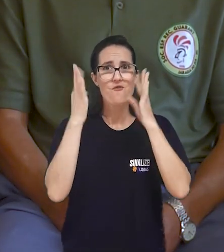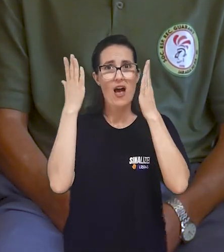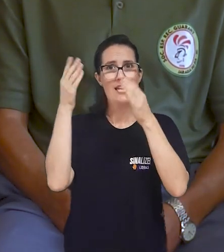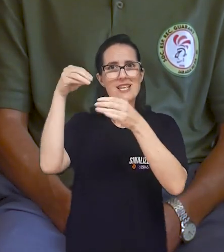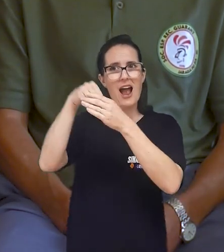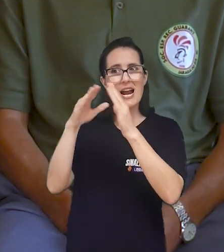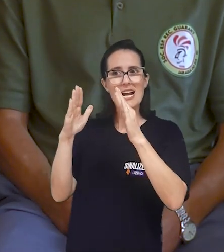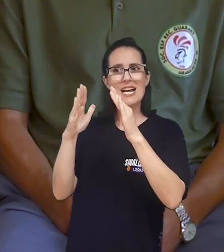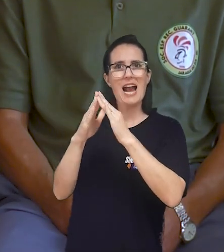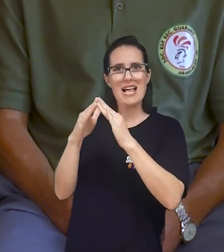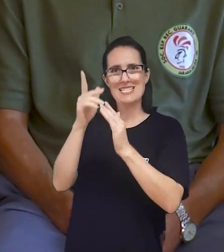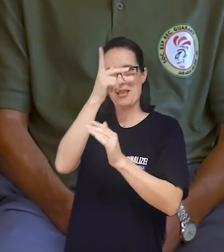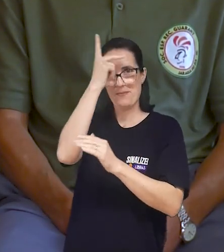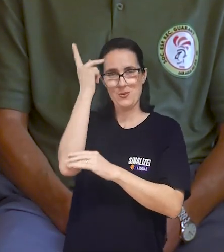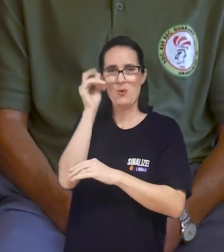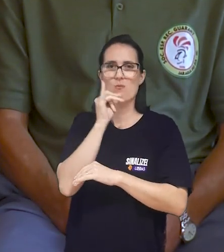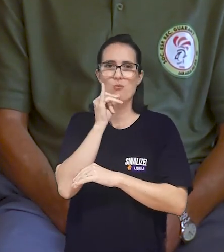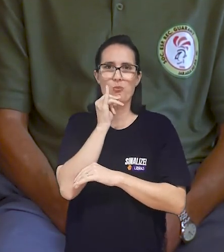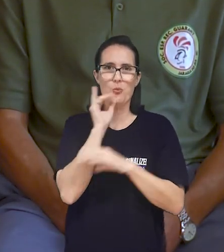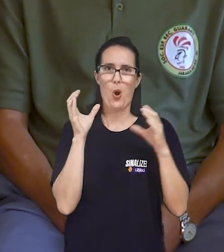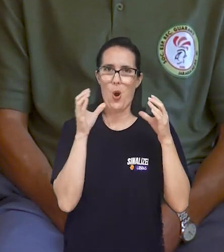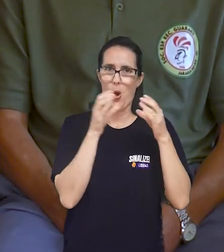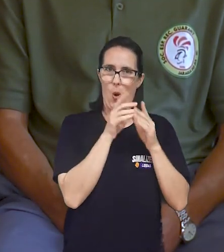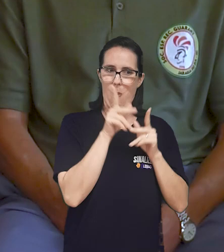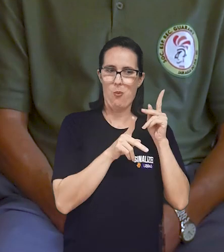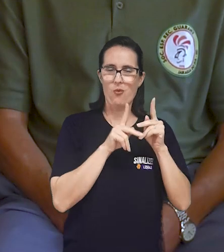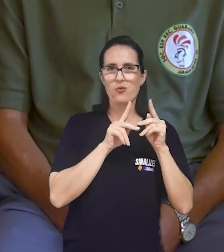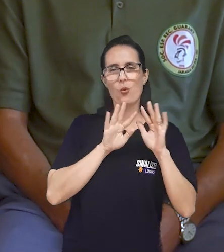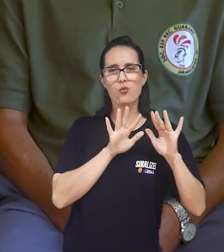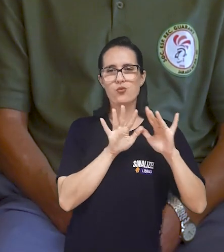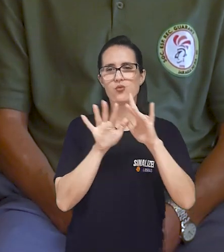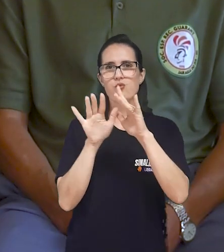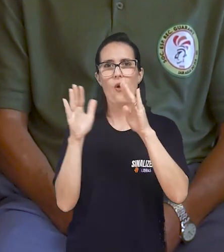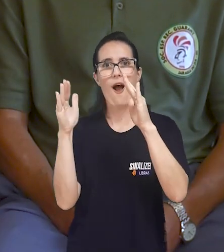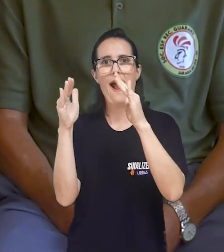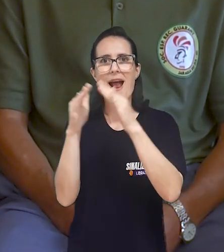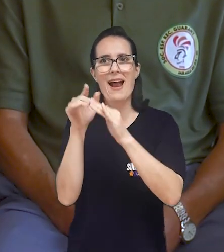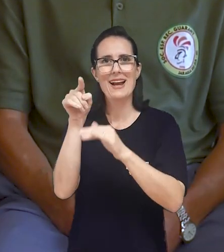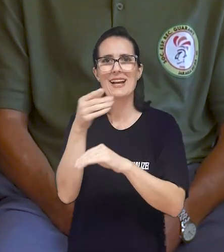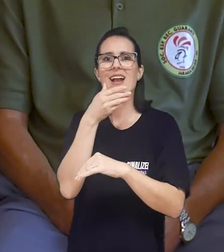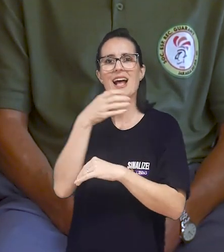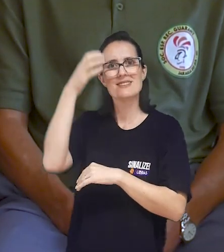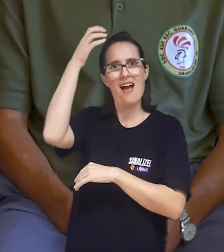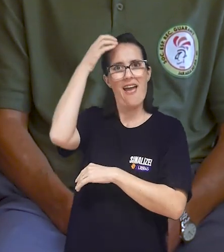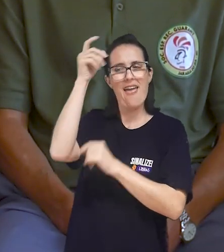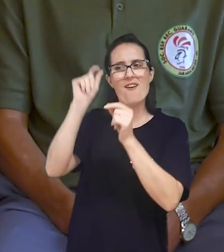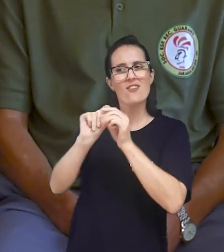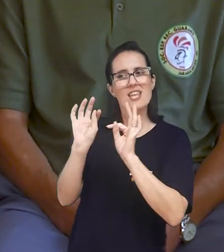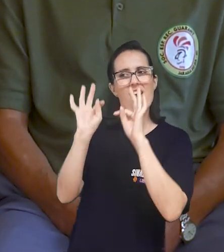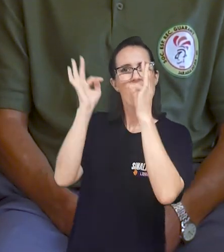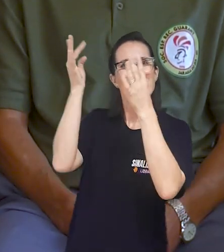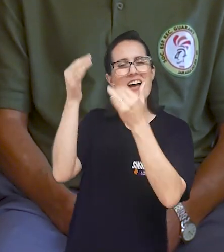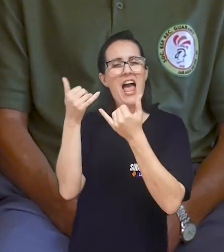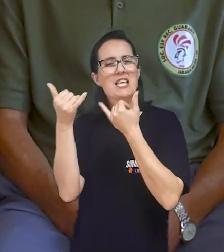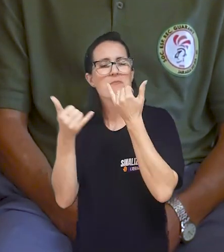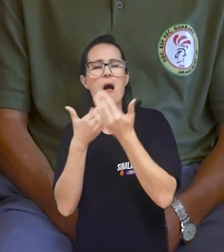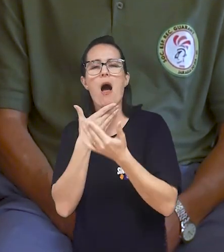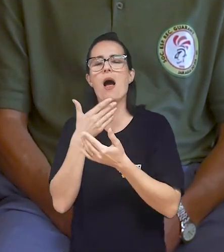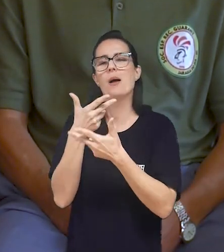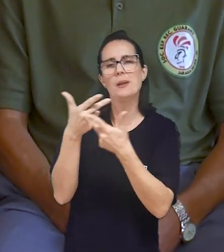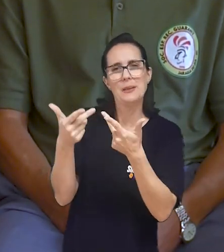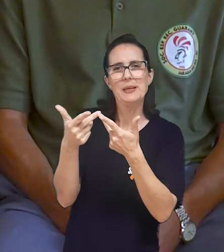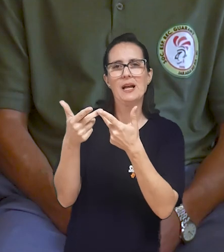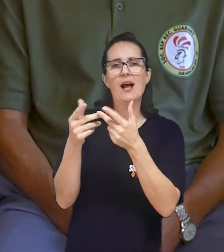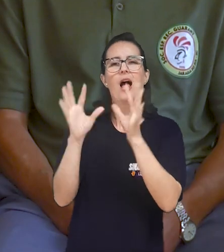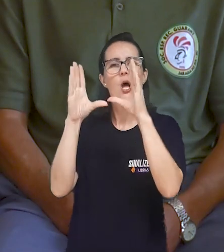da pessoa, então se saía da sociedade em busca do rei, fazia a festa lá à tarde, à noite retornava para a